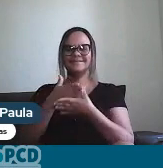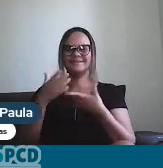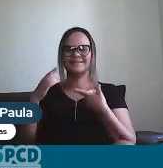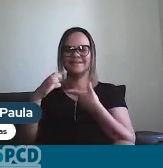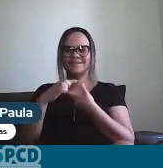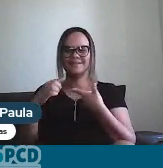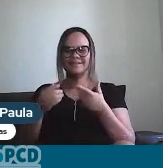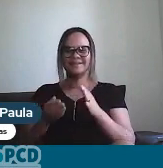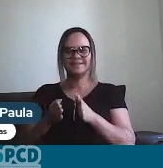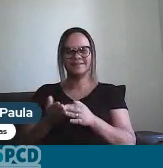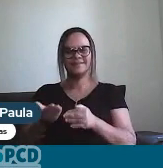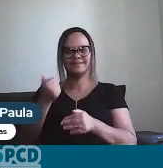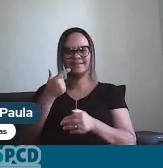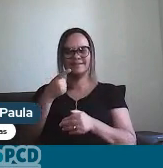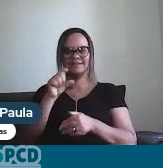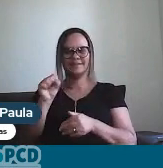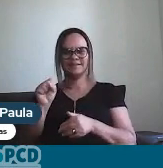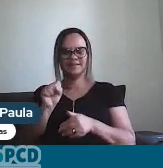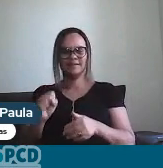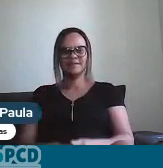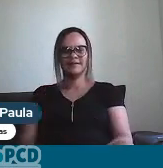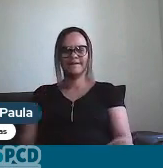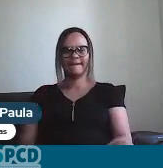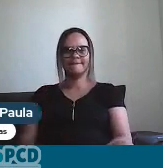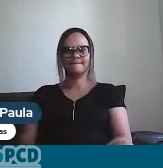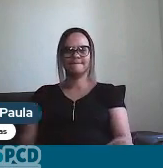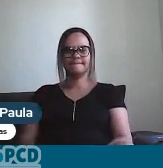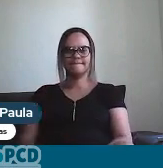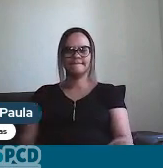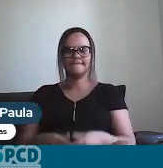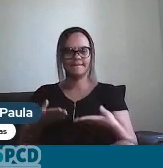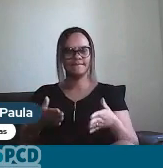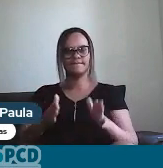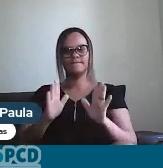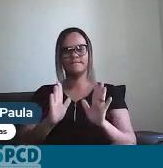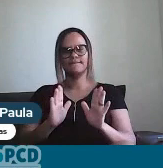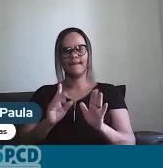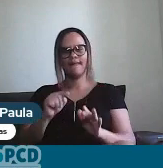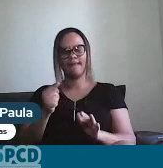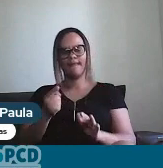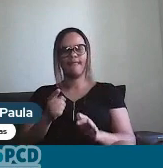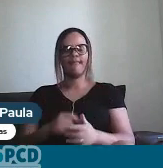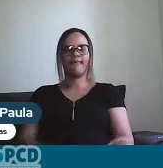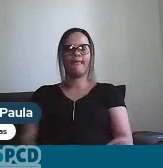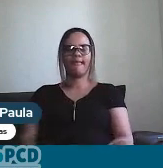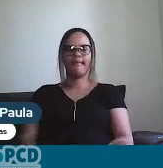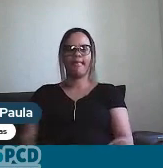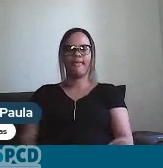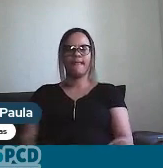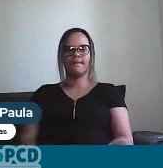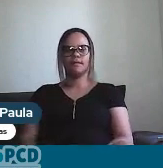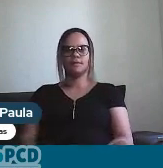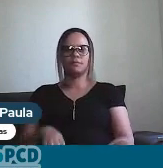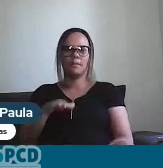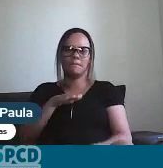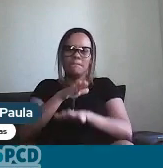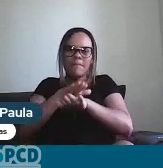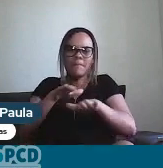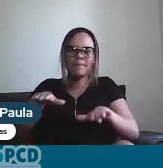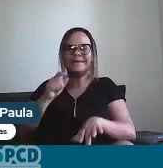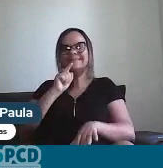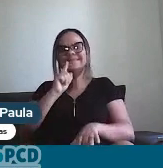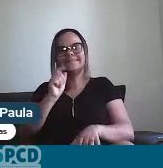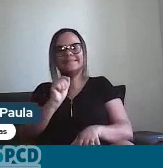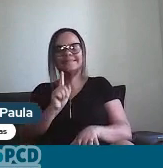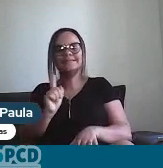dos 18 anos de idade. Então, era aquelas coisas que a pessoa já nascia ali, ou tinha na primeira infância, né, com aquela situação. E